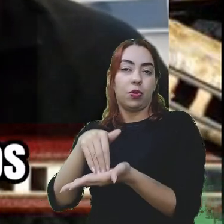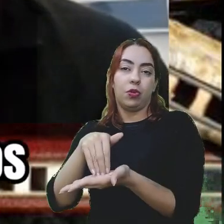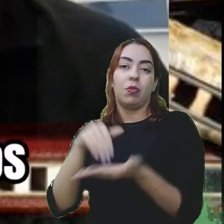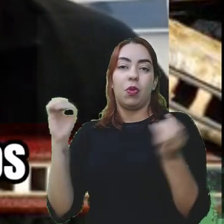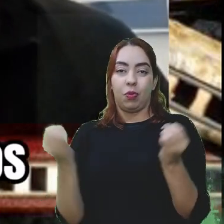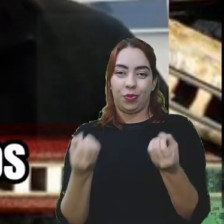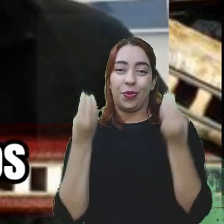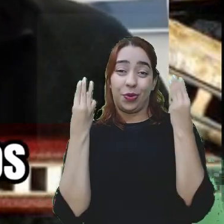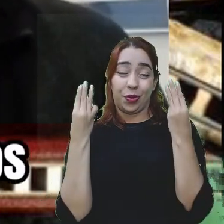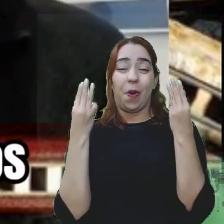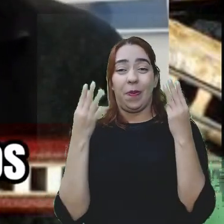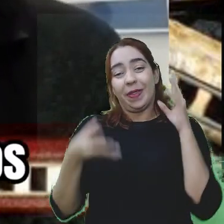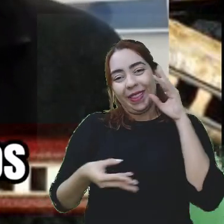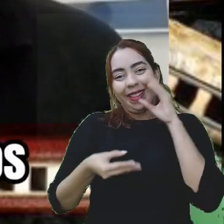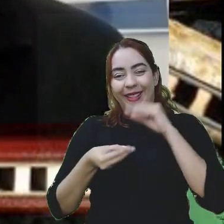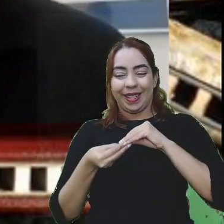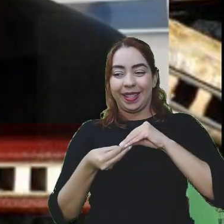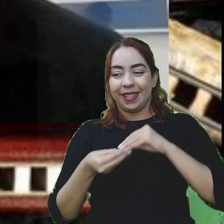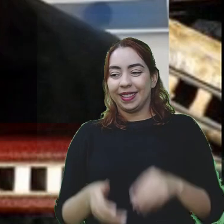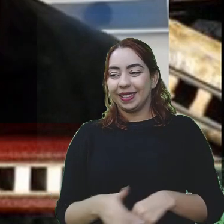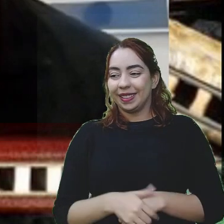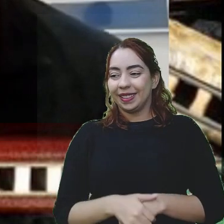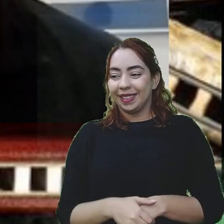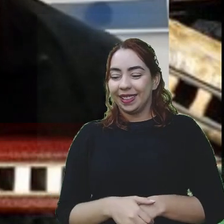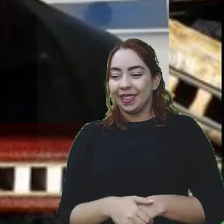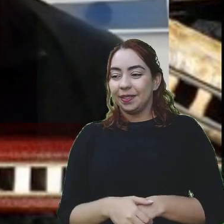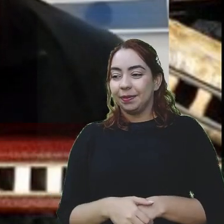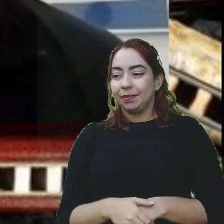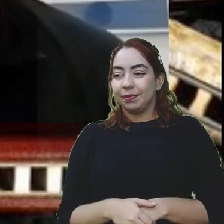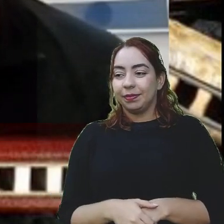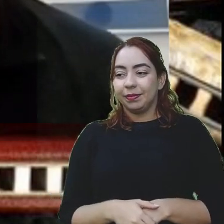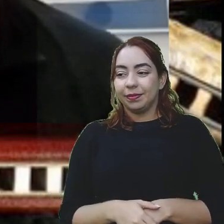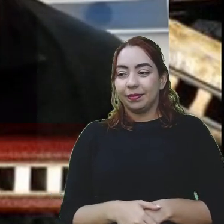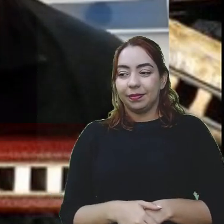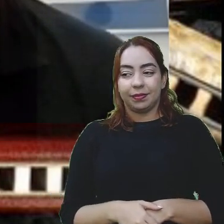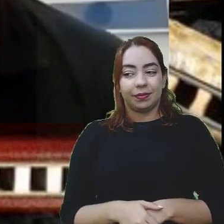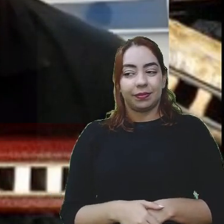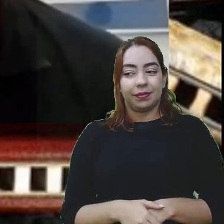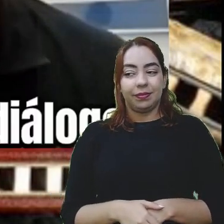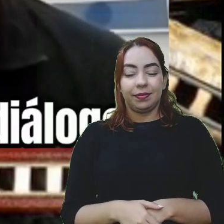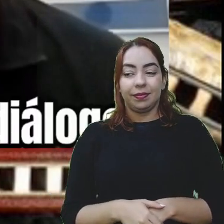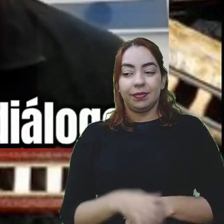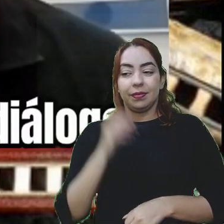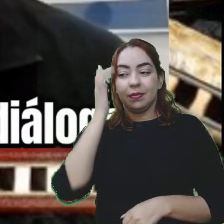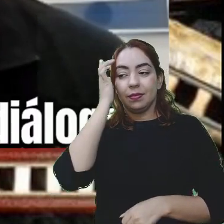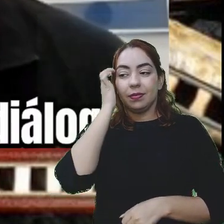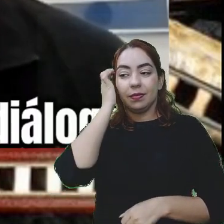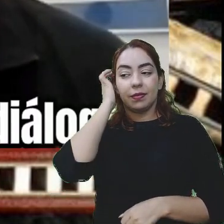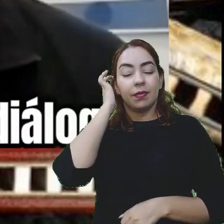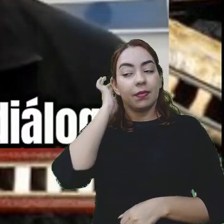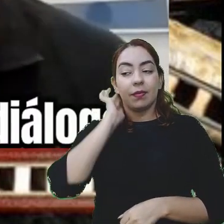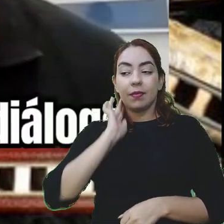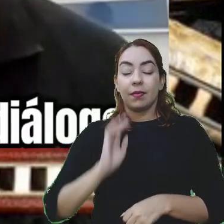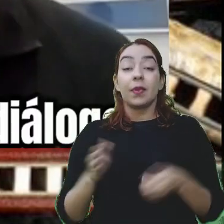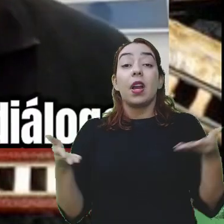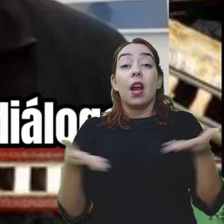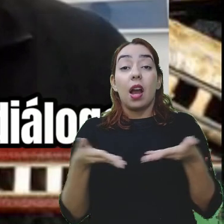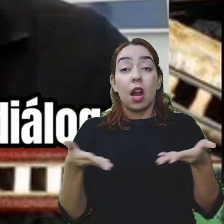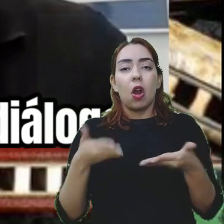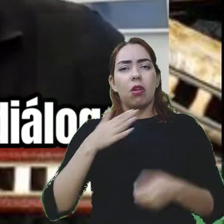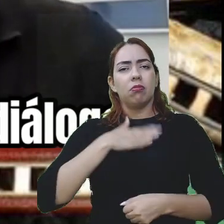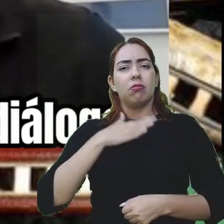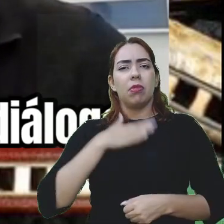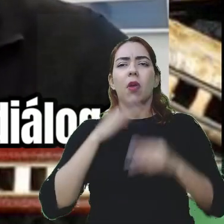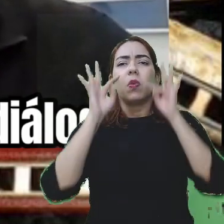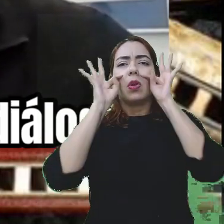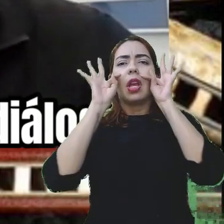para encerrar o nosso Fórum Harmônicas. E eu queria, Zé, fazer aqui um testemunho